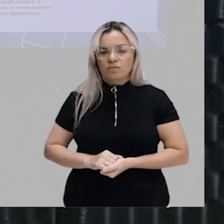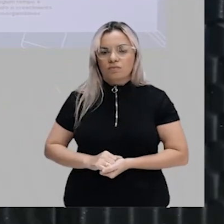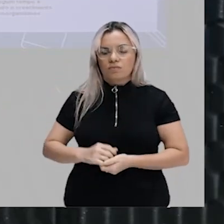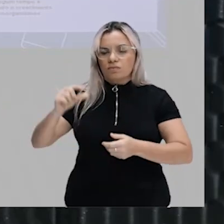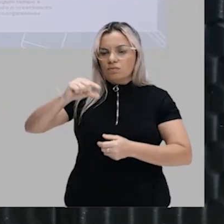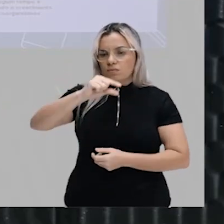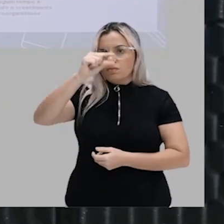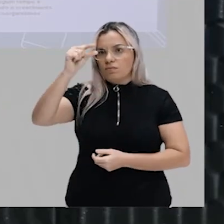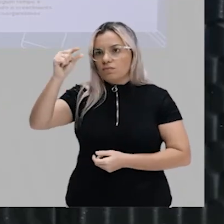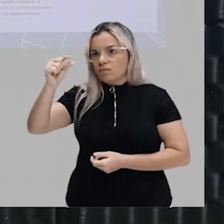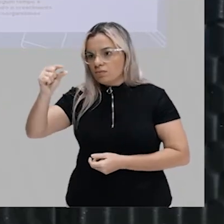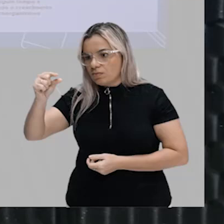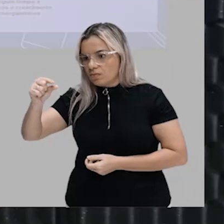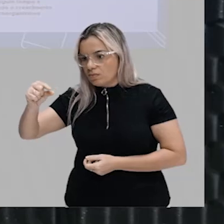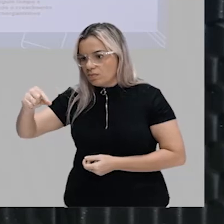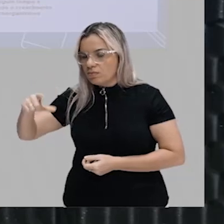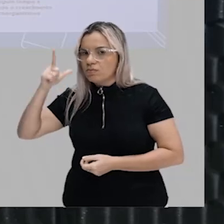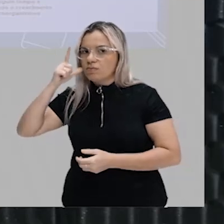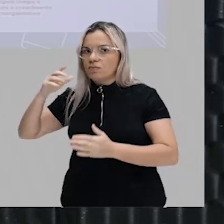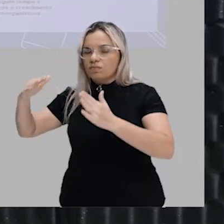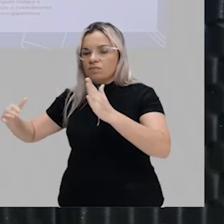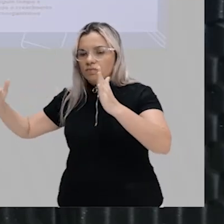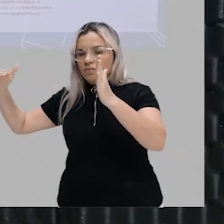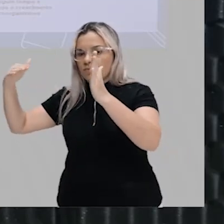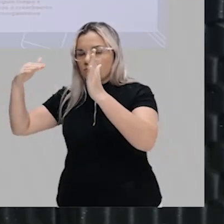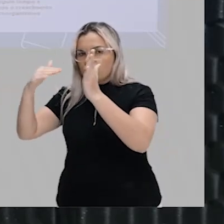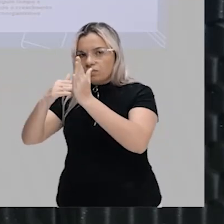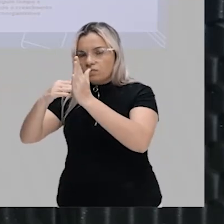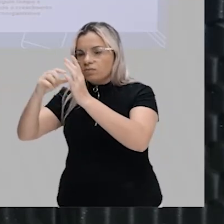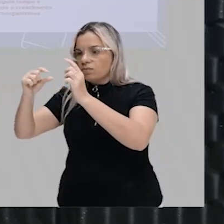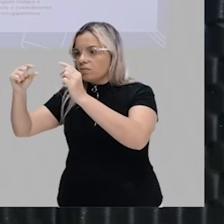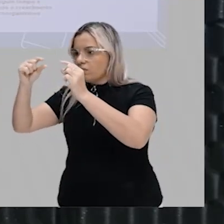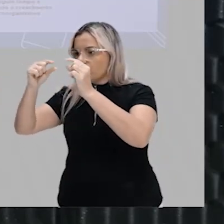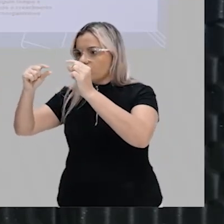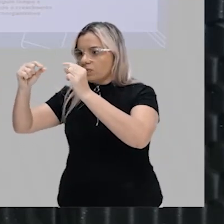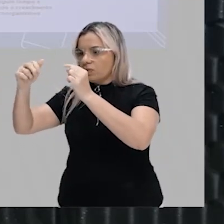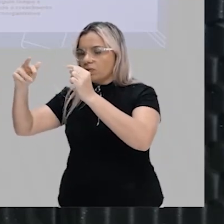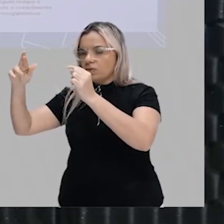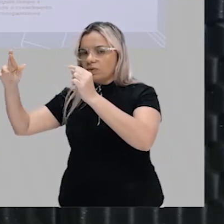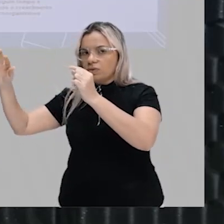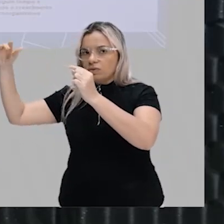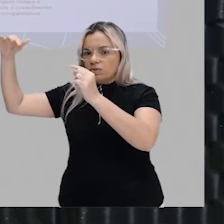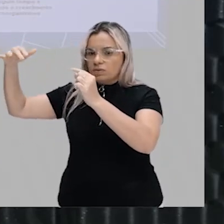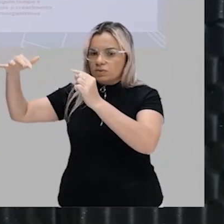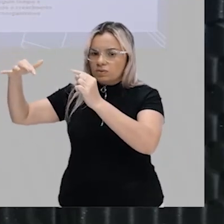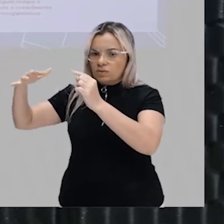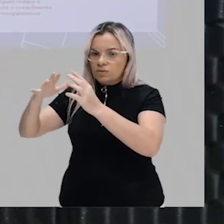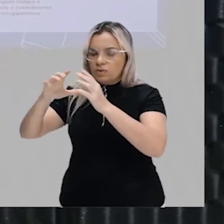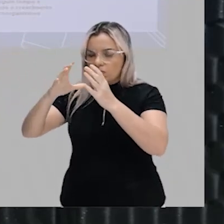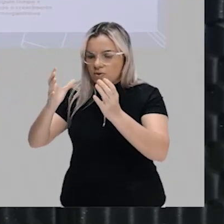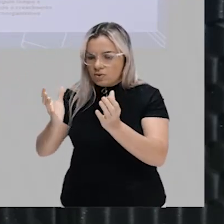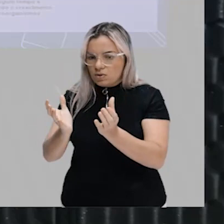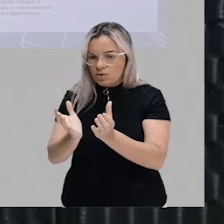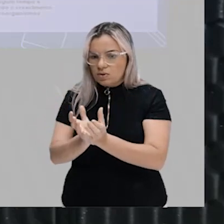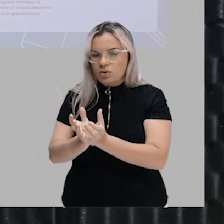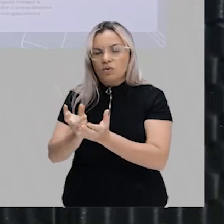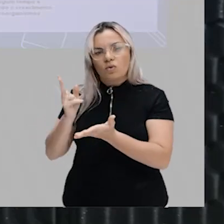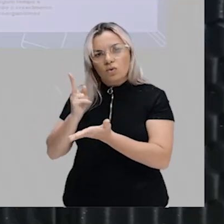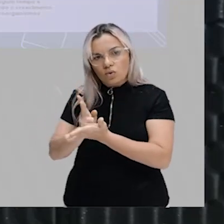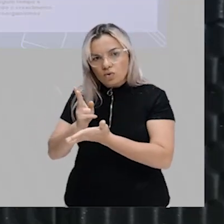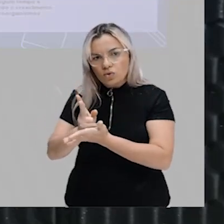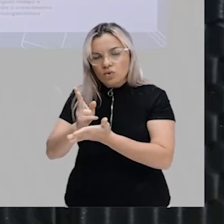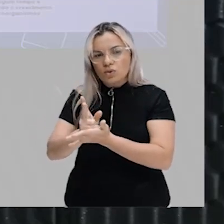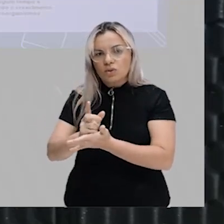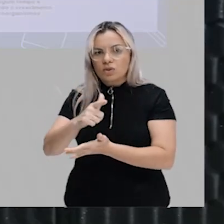curvo conseguiu reter as partículas do ar, mantendo intacto esse líquido nutritivo. Então, com